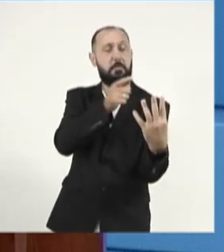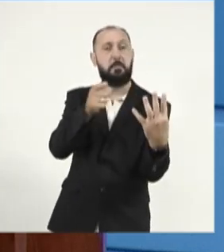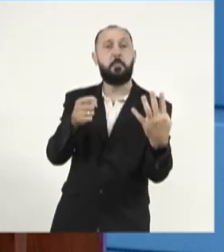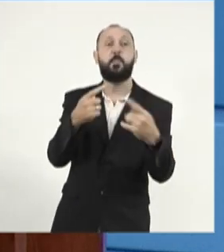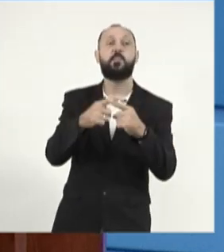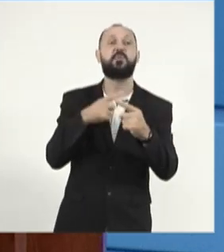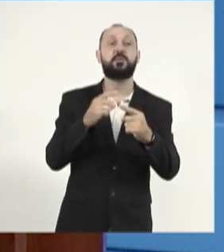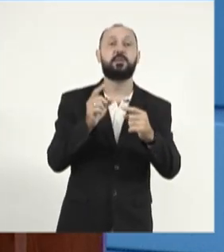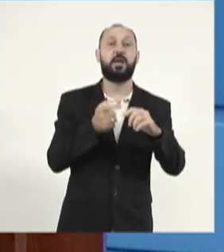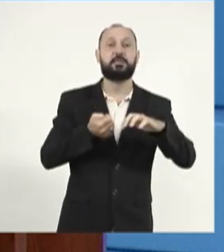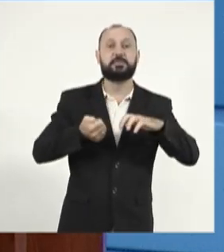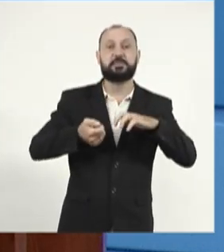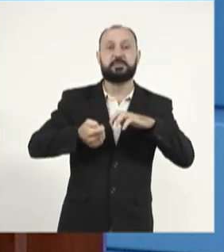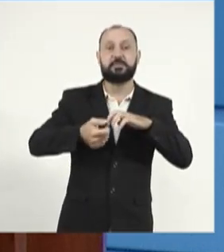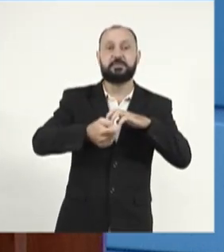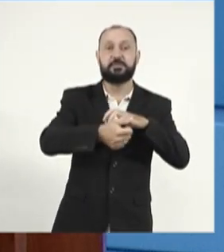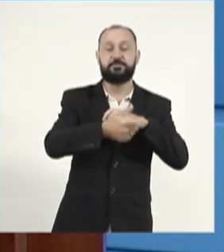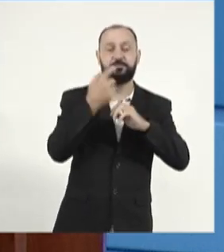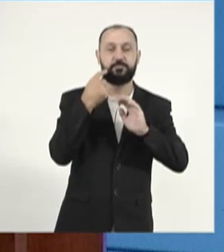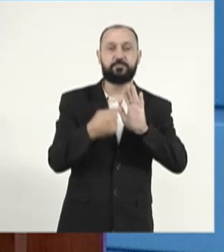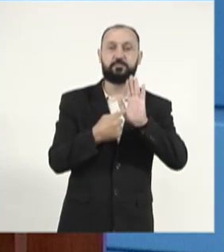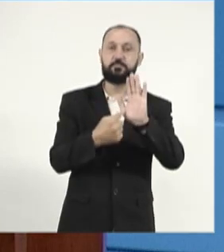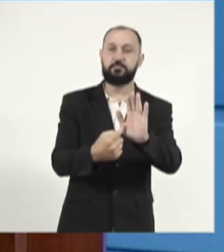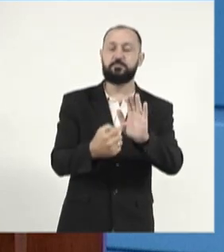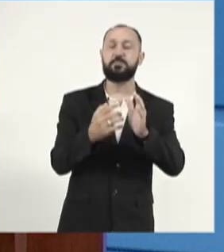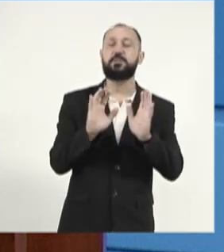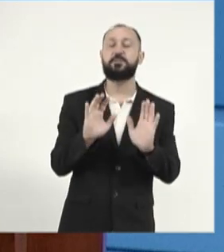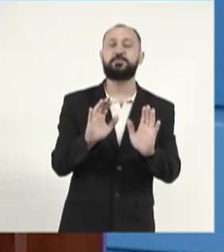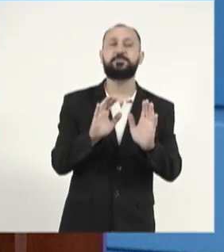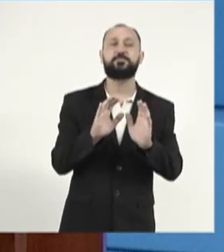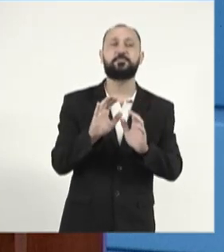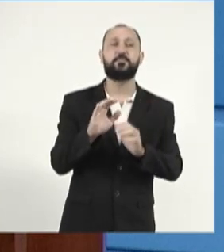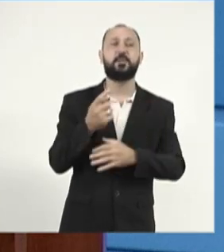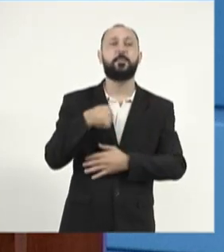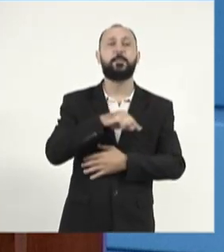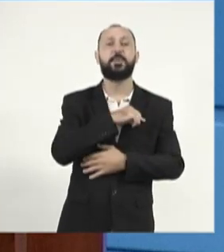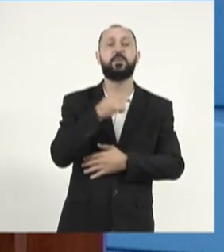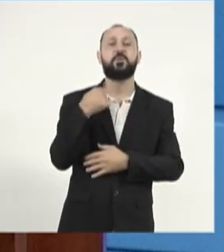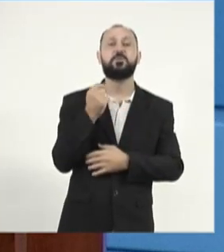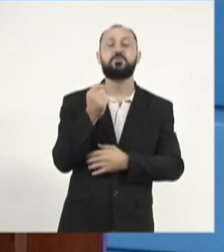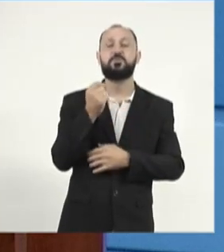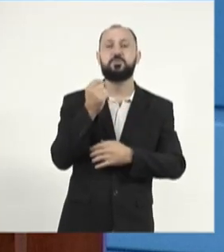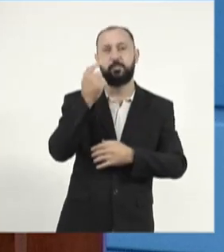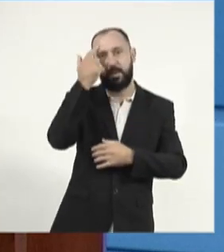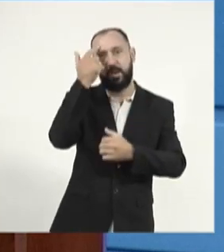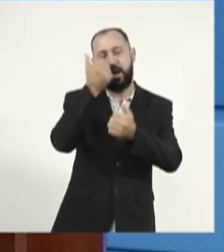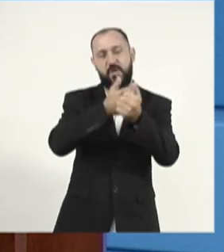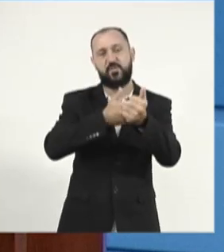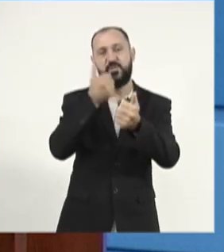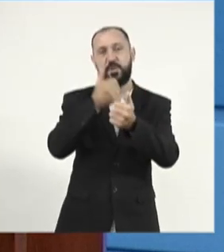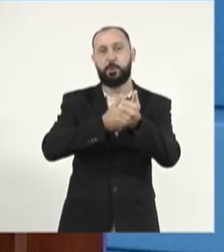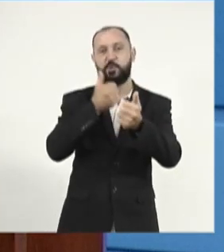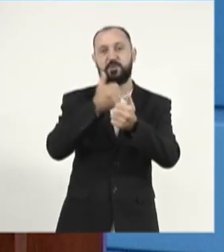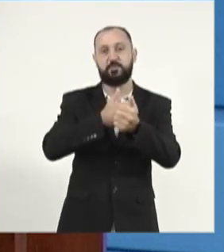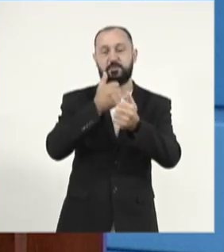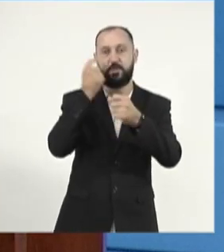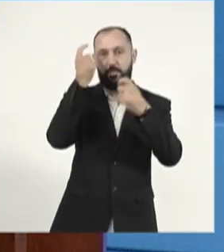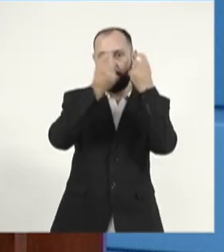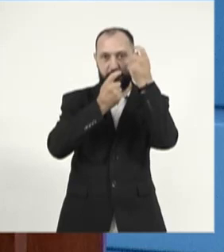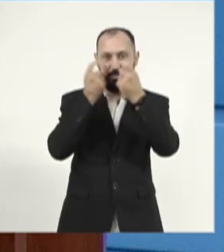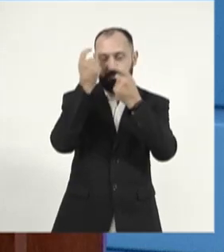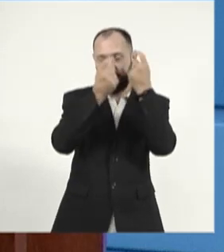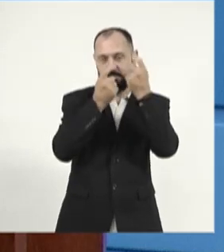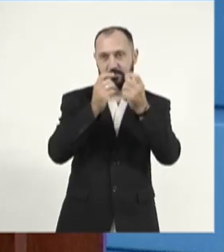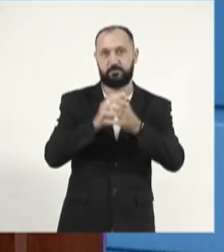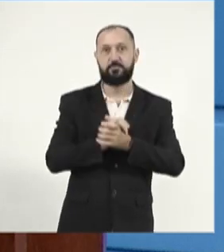conta dessas fake news apresentadas, e isso traz para a gente uma reflexão e uma preocupação